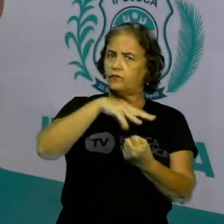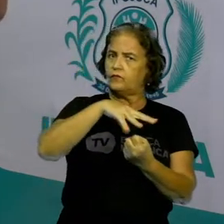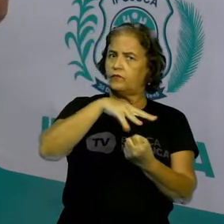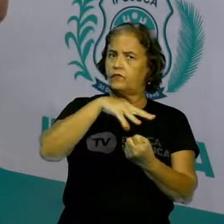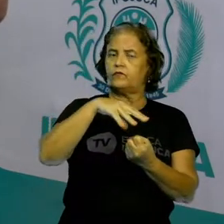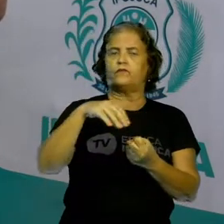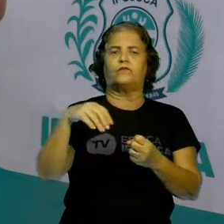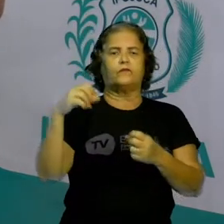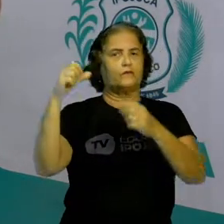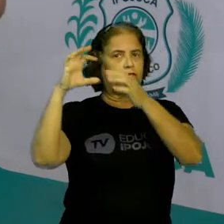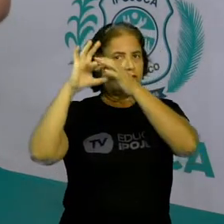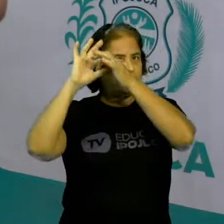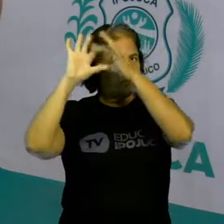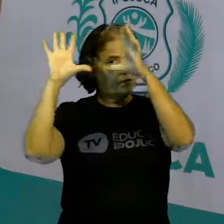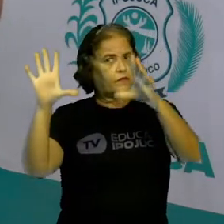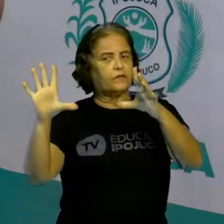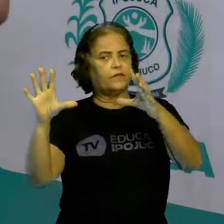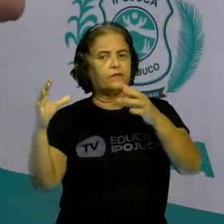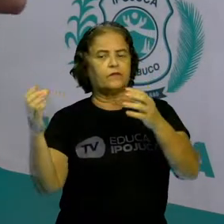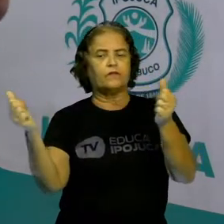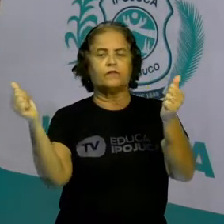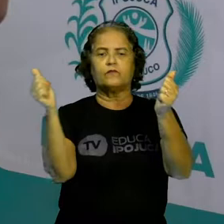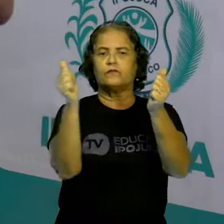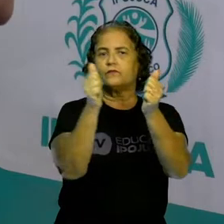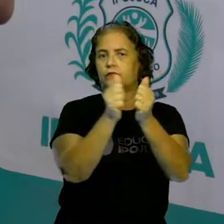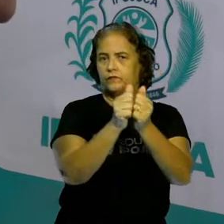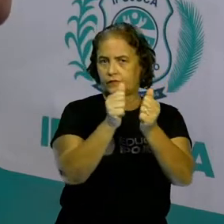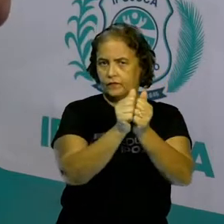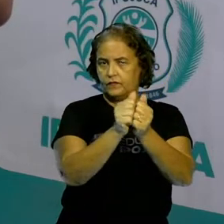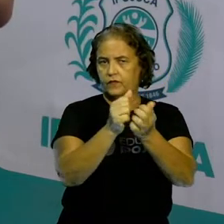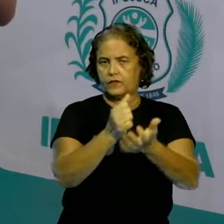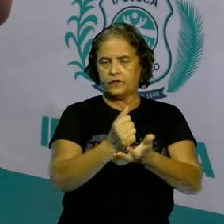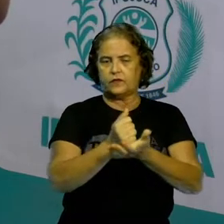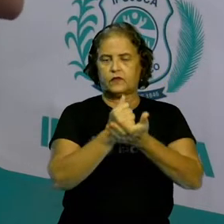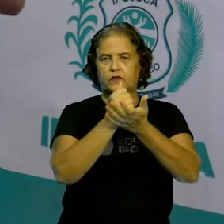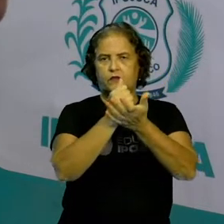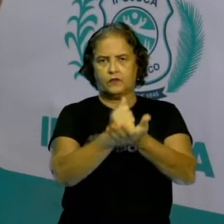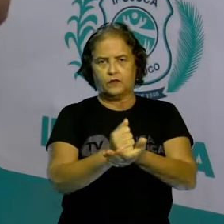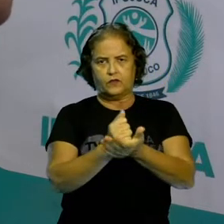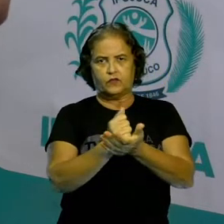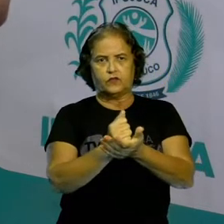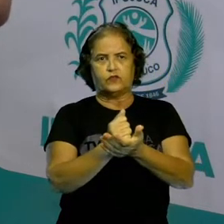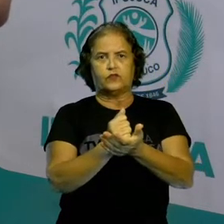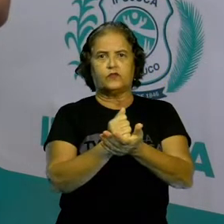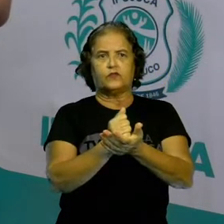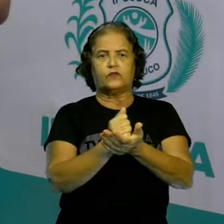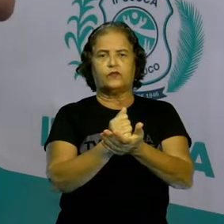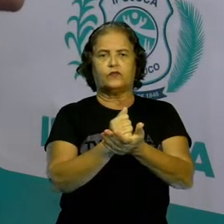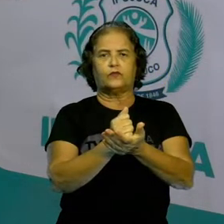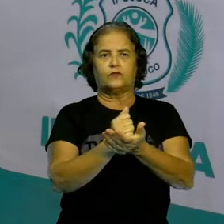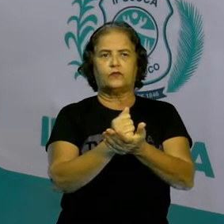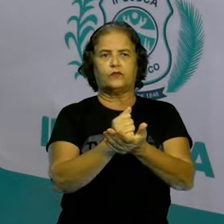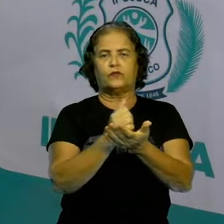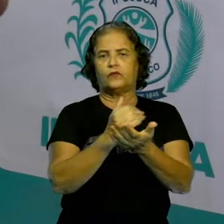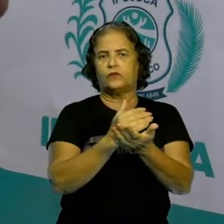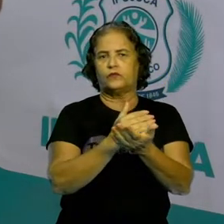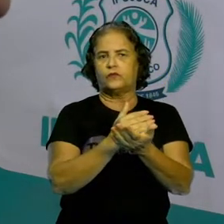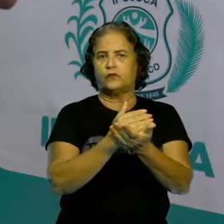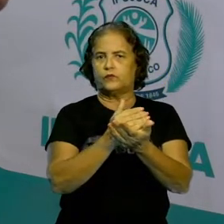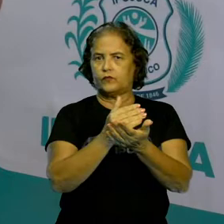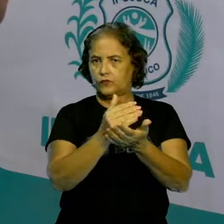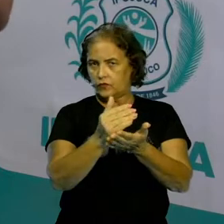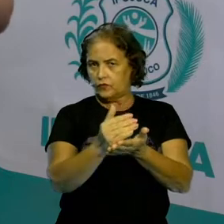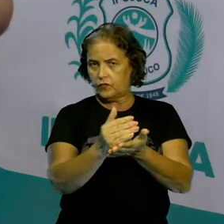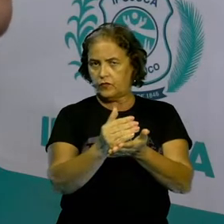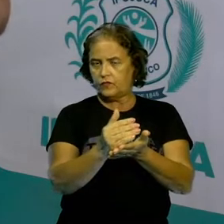se complementam, certo? E que ajudaram em grande parte a fundar o período, né, a